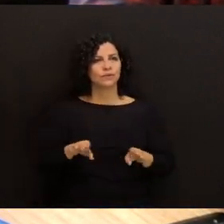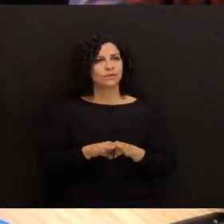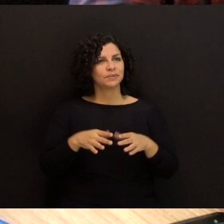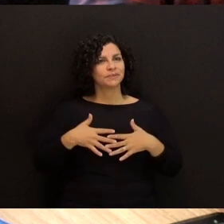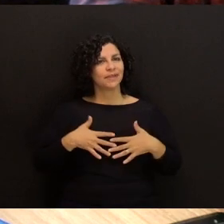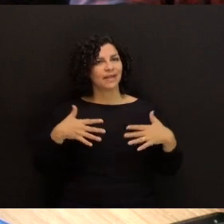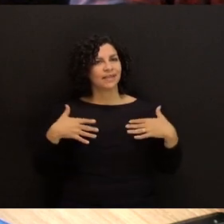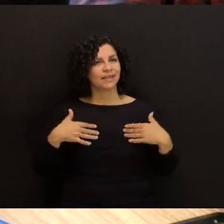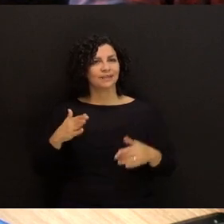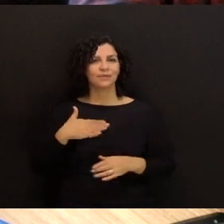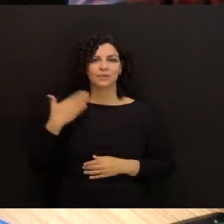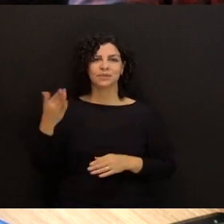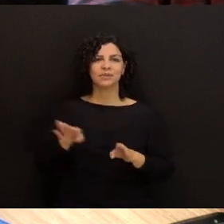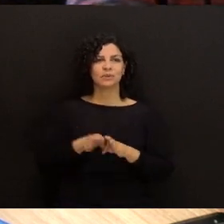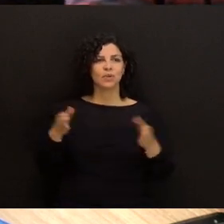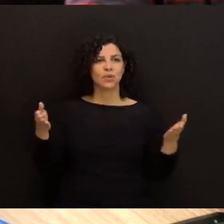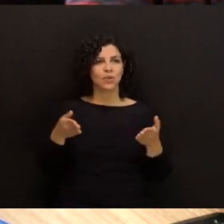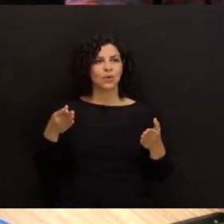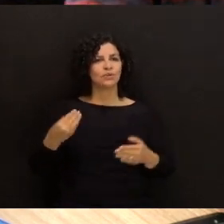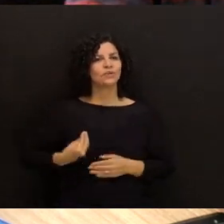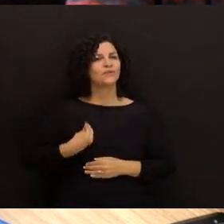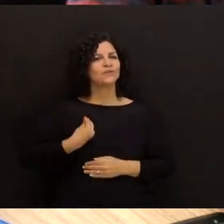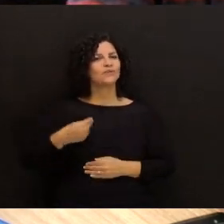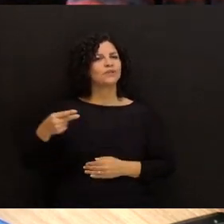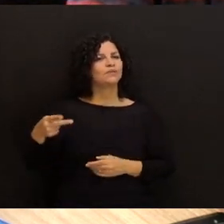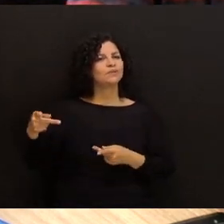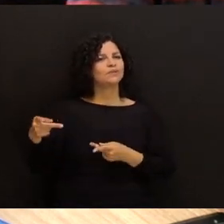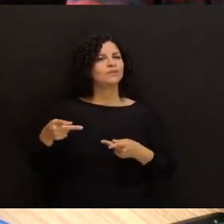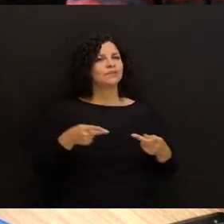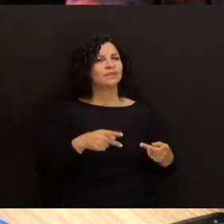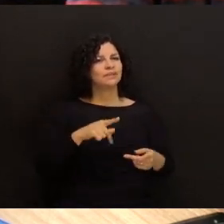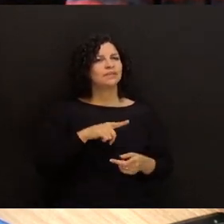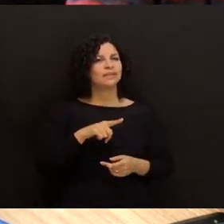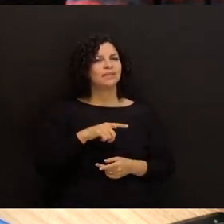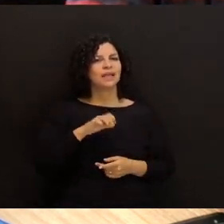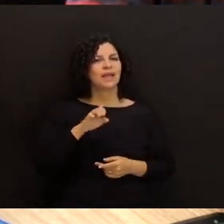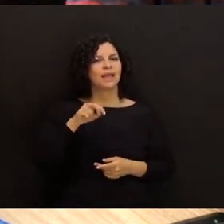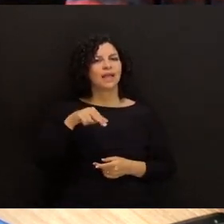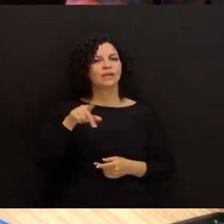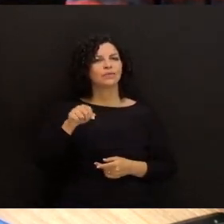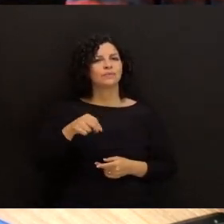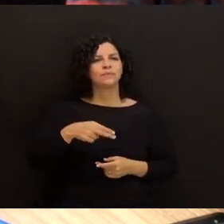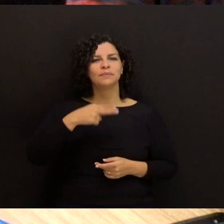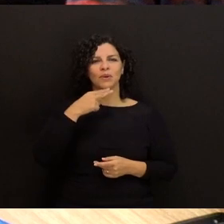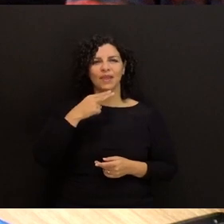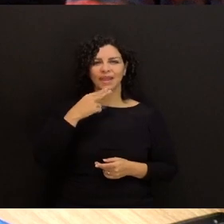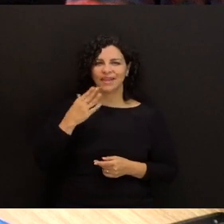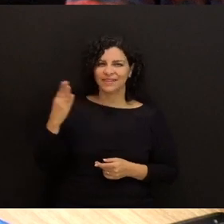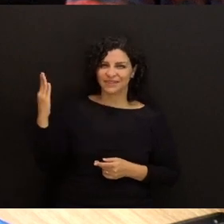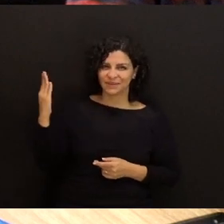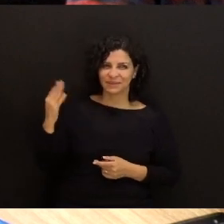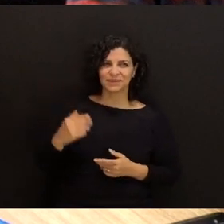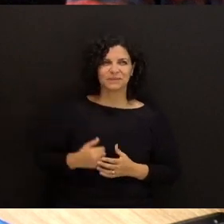grande surpresa hoje estou recebendo aqui a visita aqui do Enzo meu neto